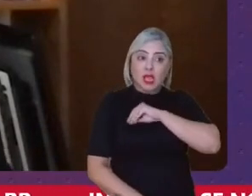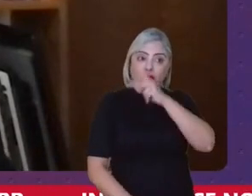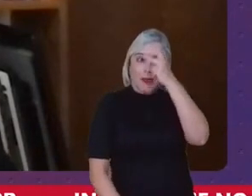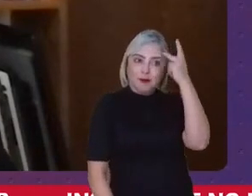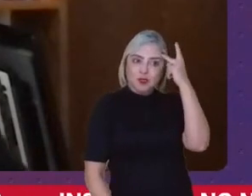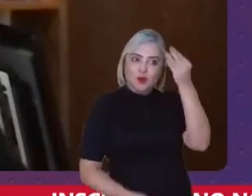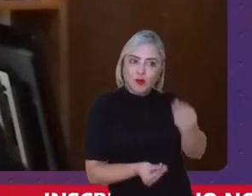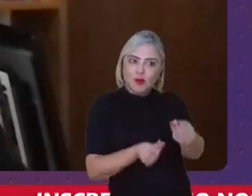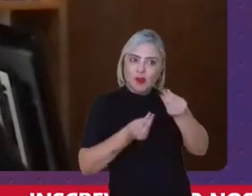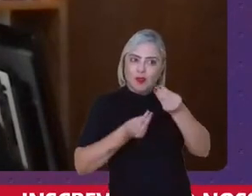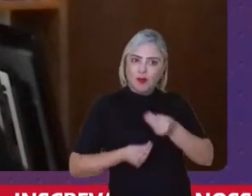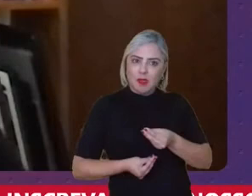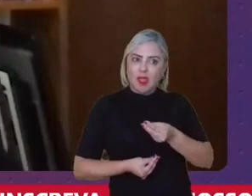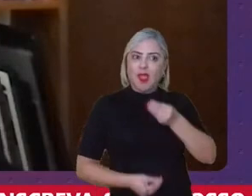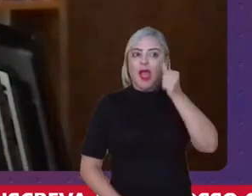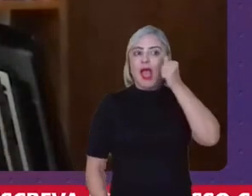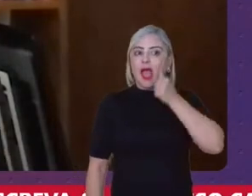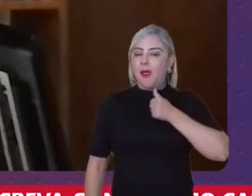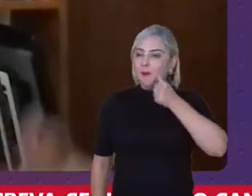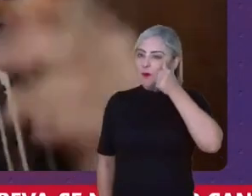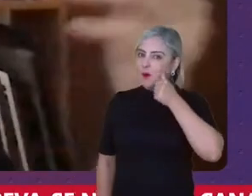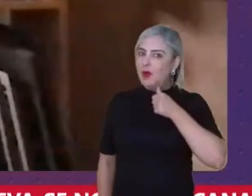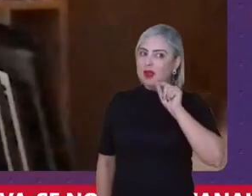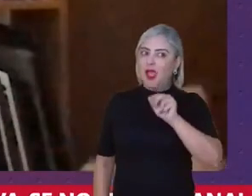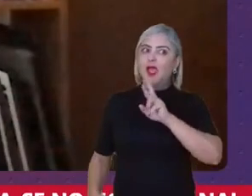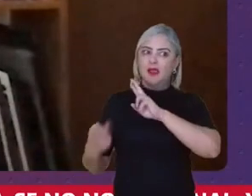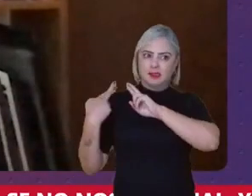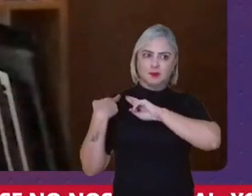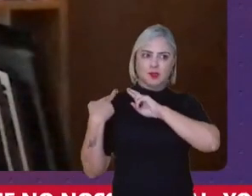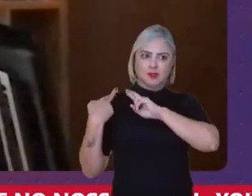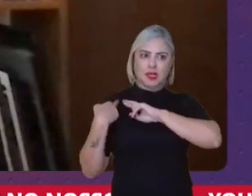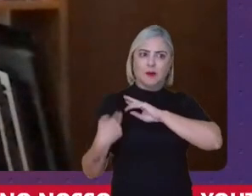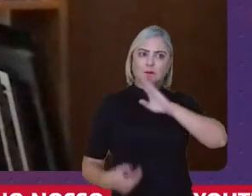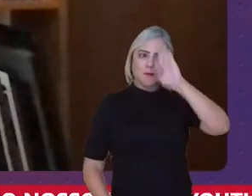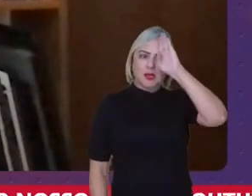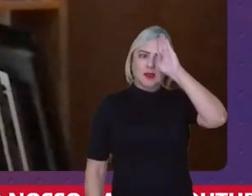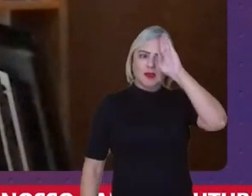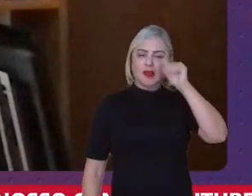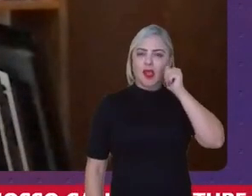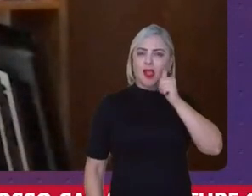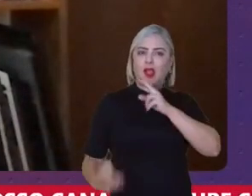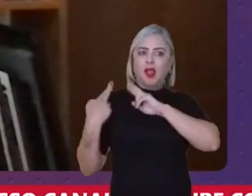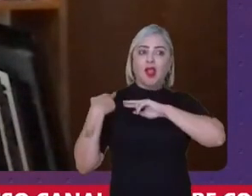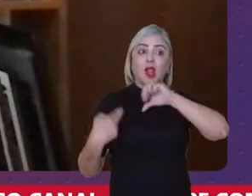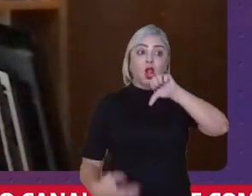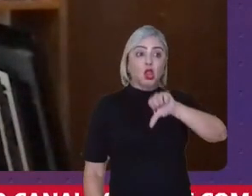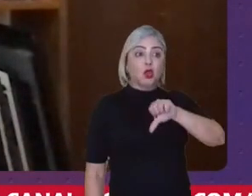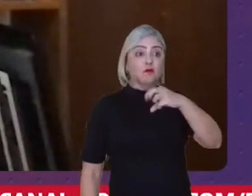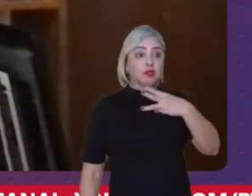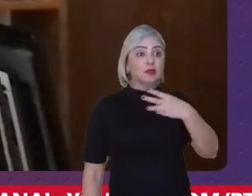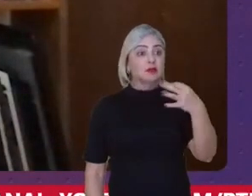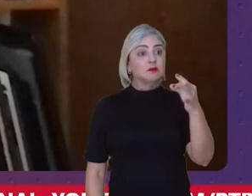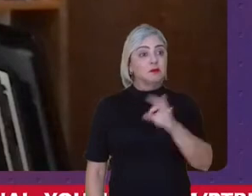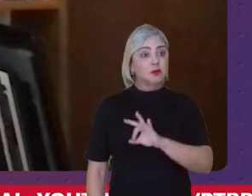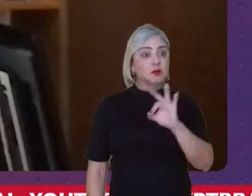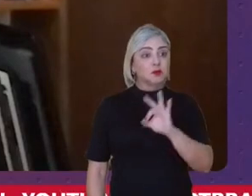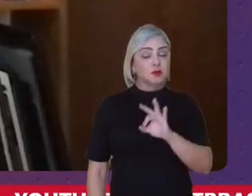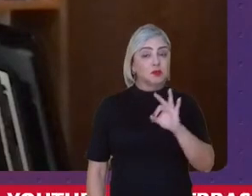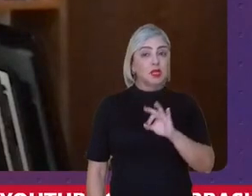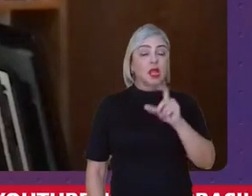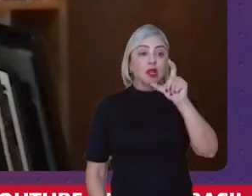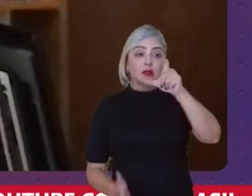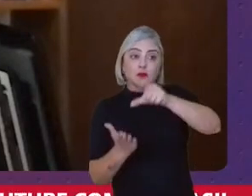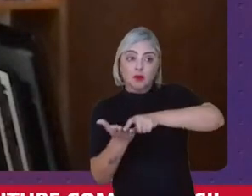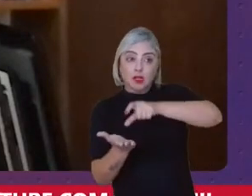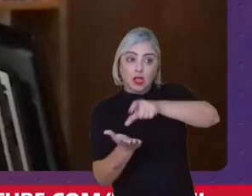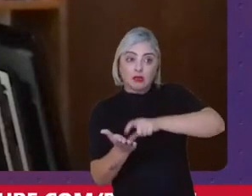recebia o dinheiro? As mulheres, né? Então, prioritariamente as mulheres. 93%, né, dos cartões